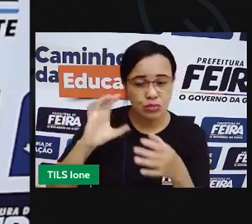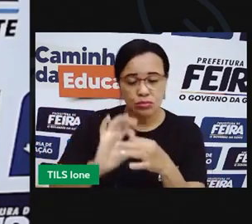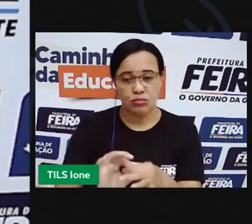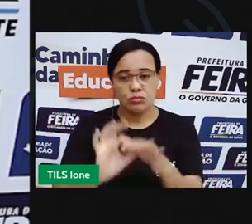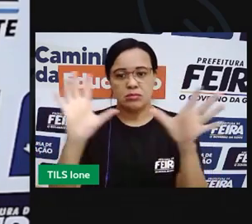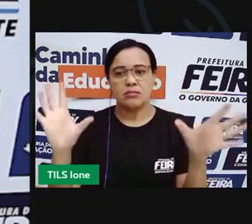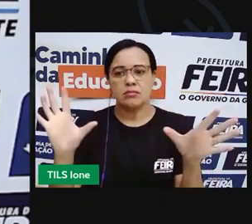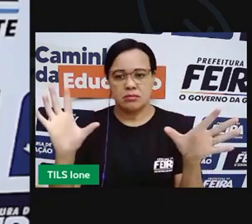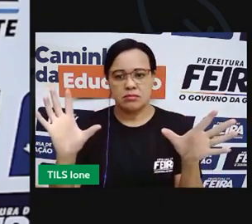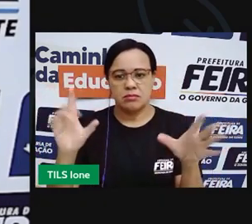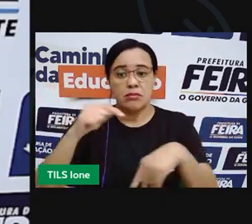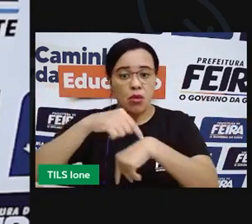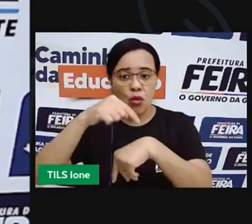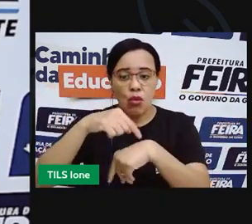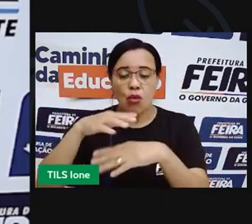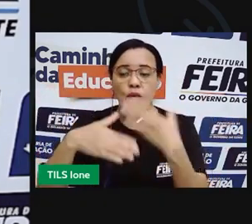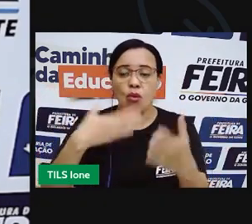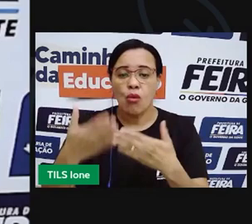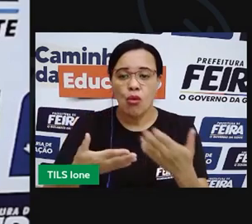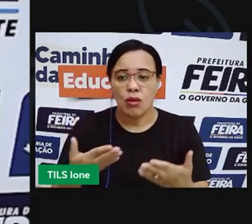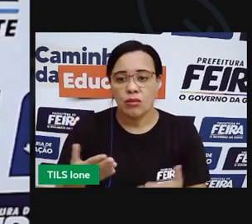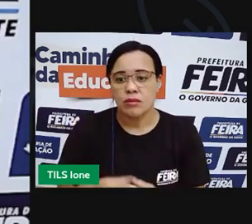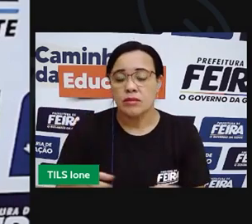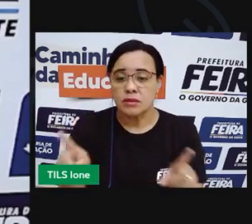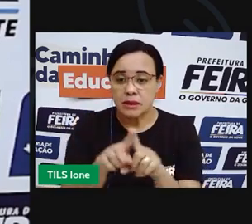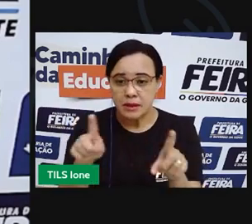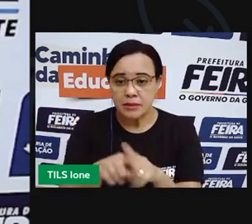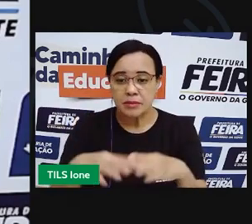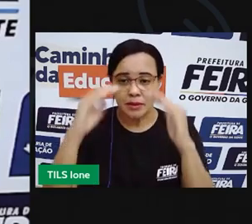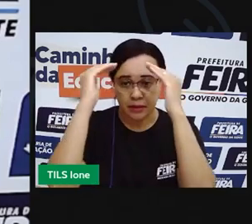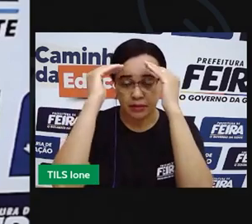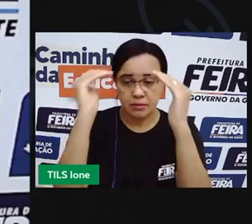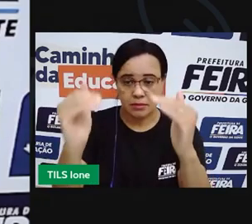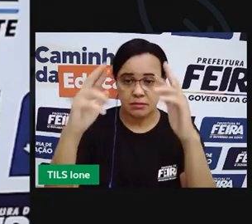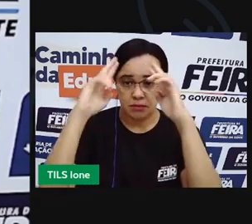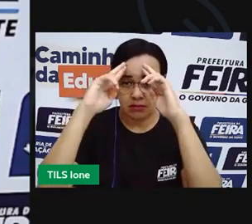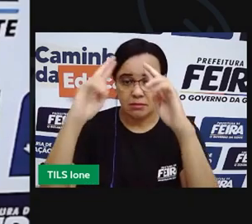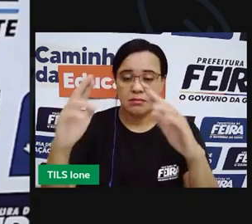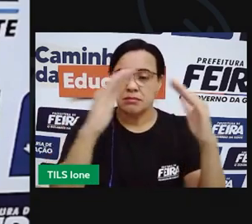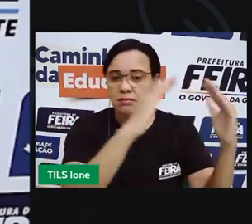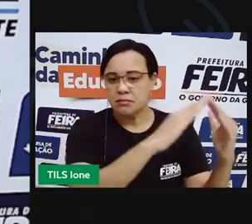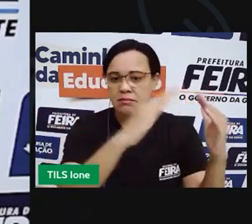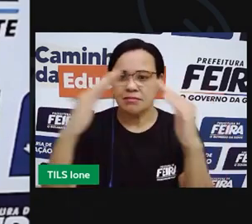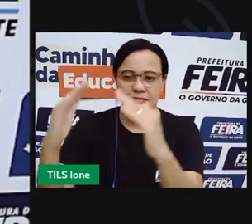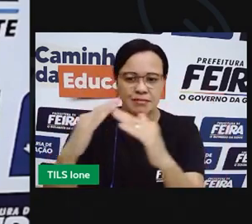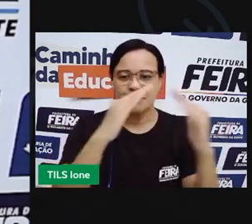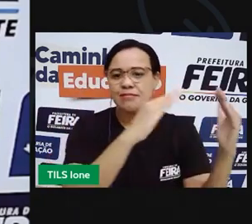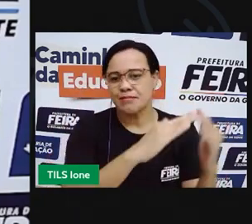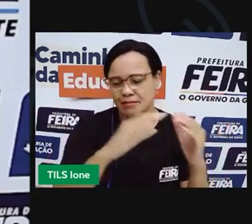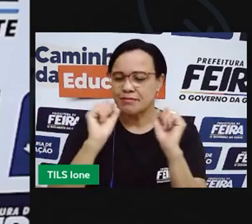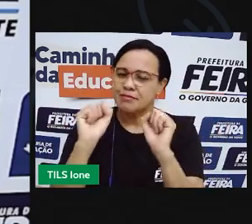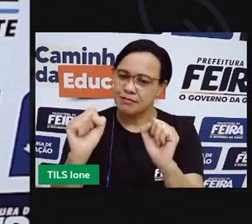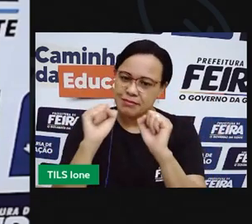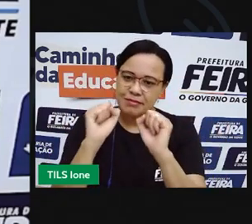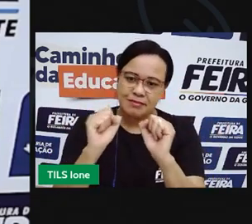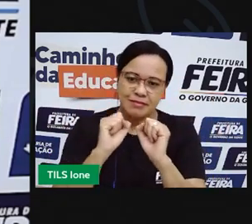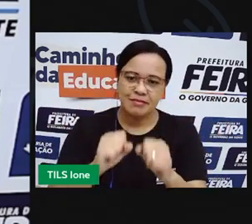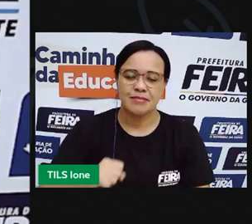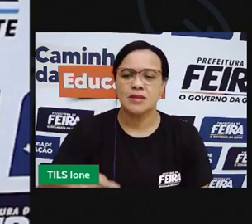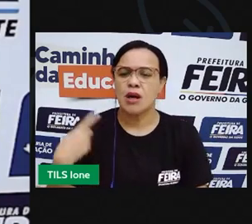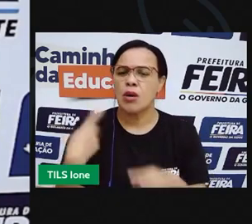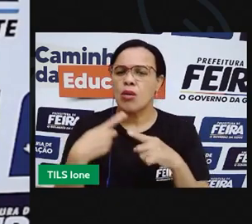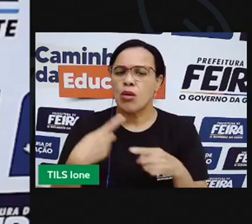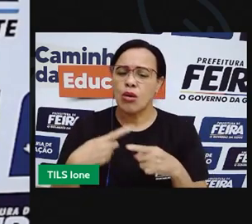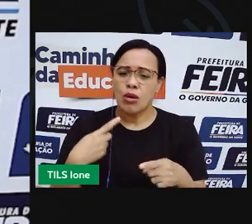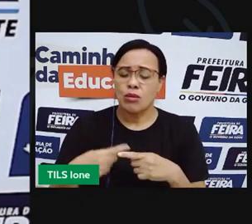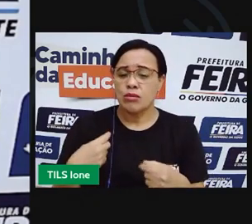e respeitar também o seu vizinho. Se você já ouviu ali, né? Que no nosso cotidiano, a gente